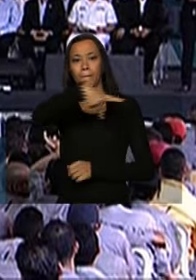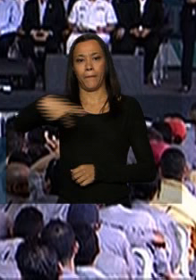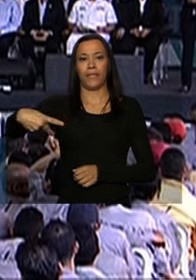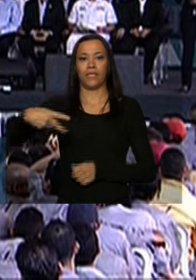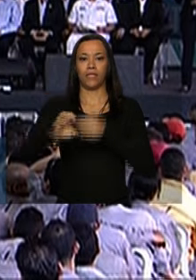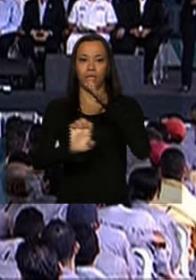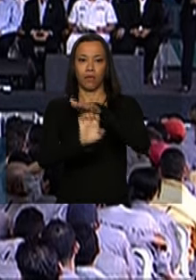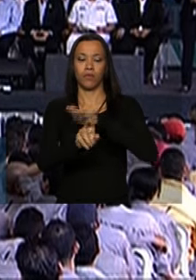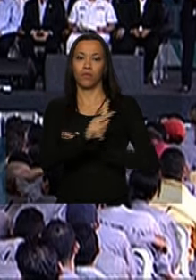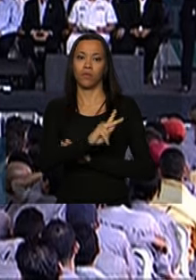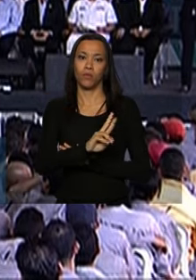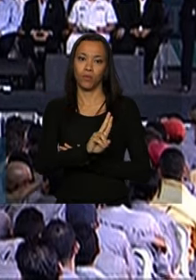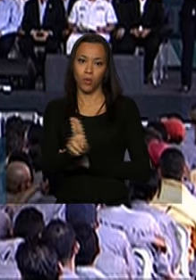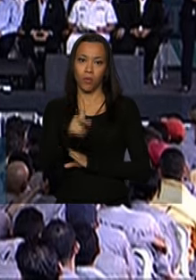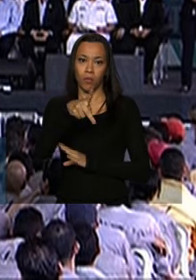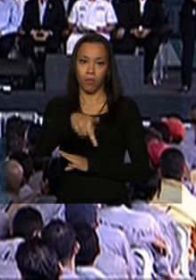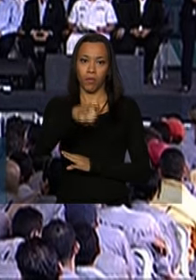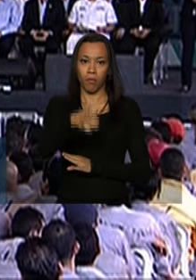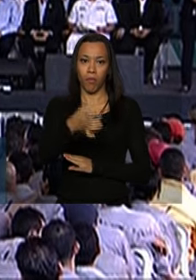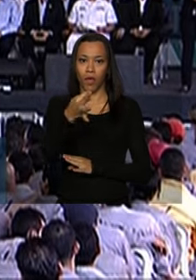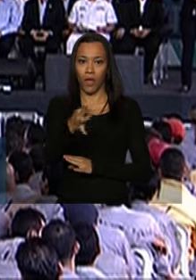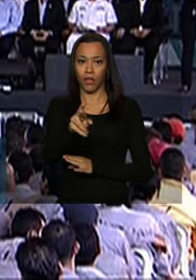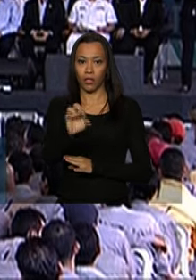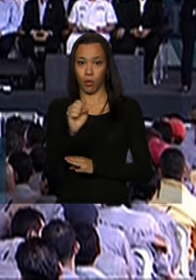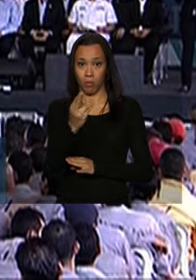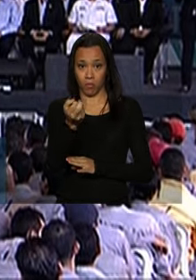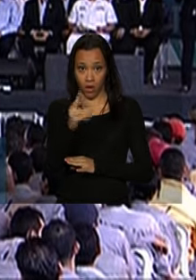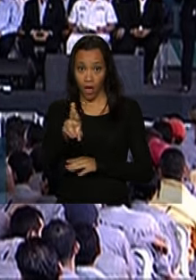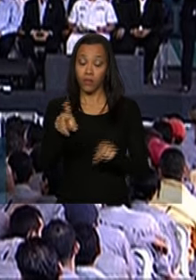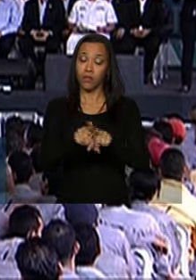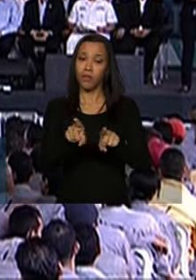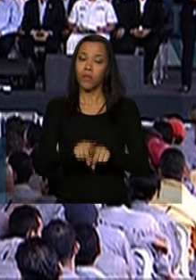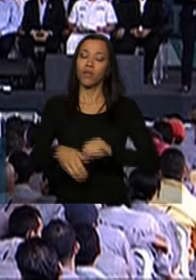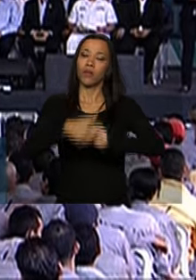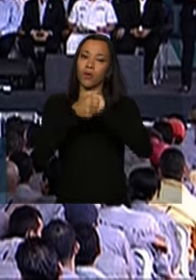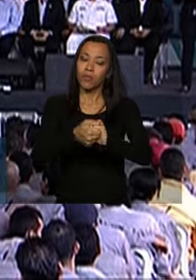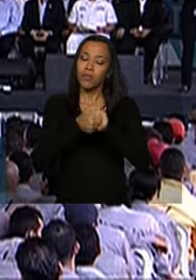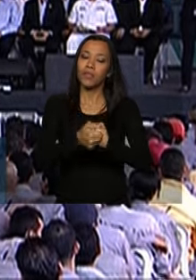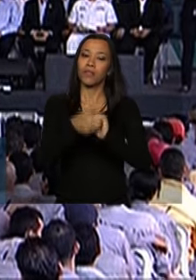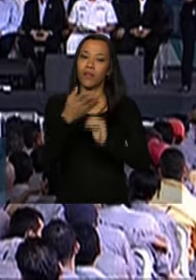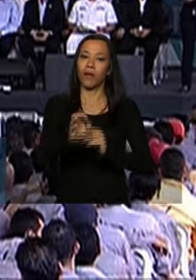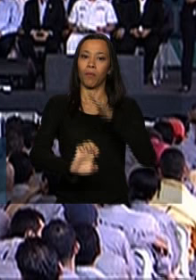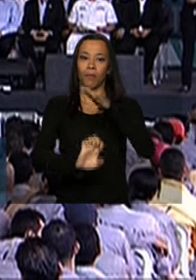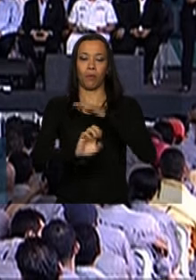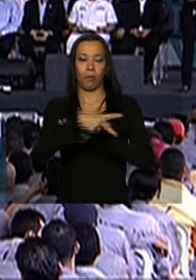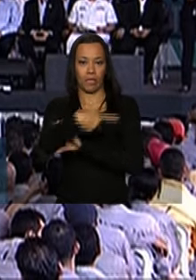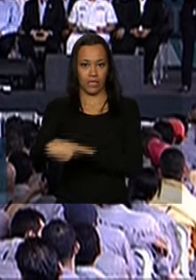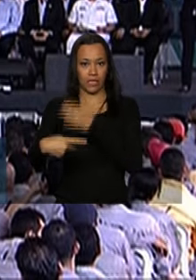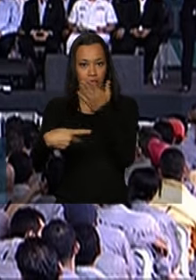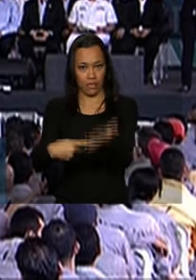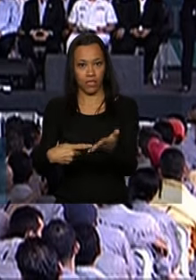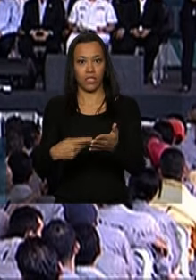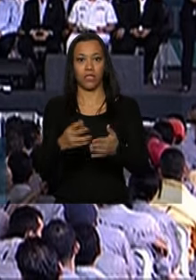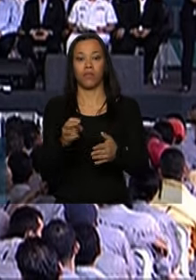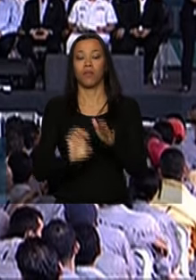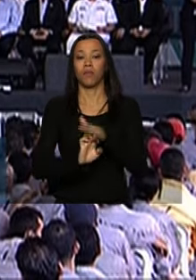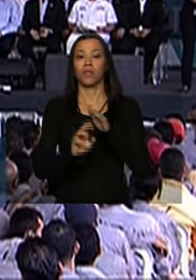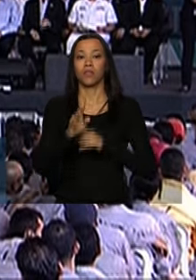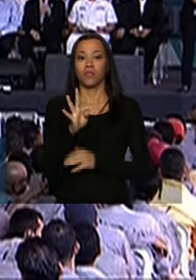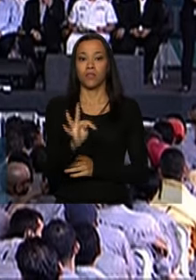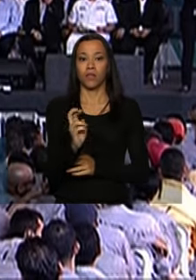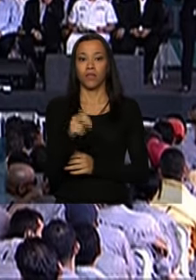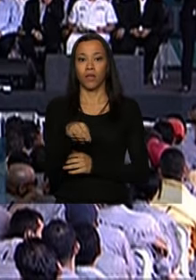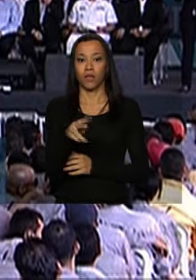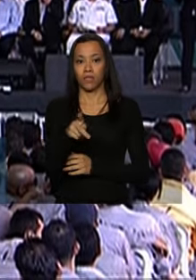Aldemir Bendini. Cumprimentar o presidente da Transpetro, Cláudio Campos. Cumprimentar